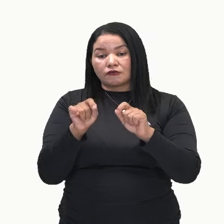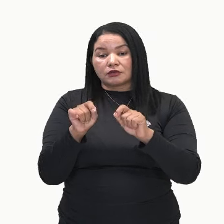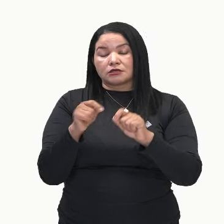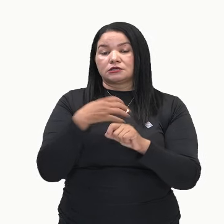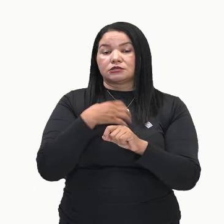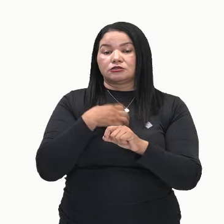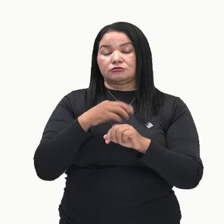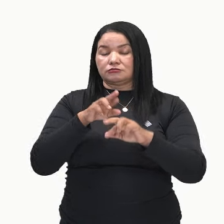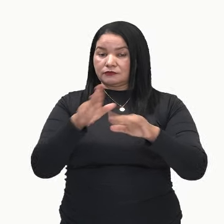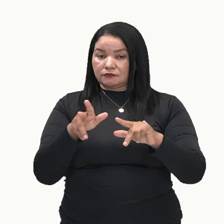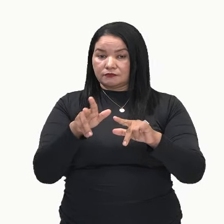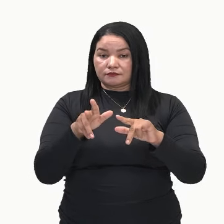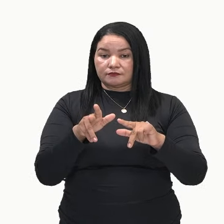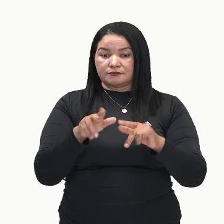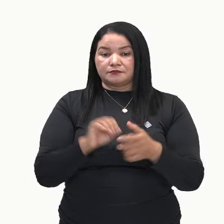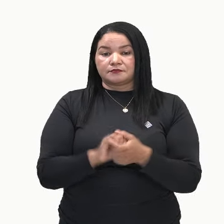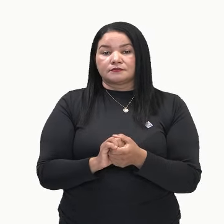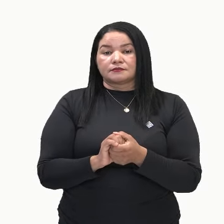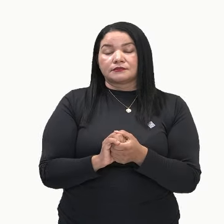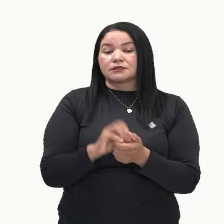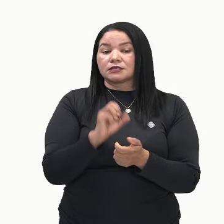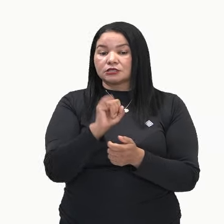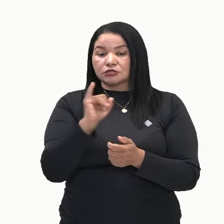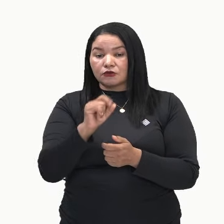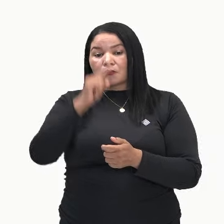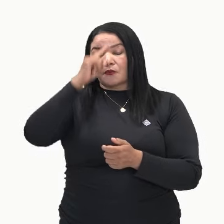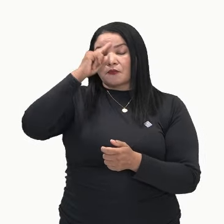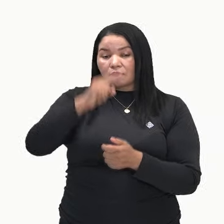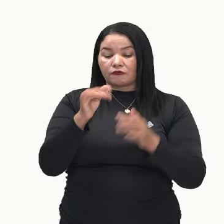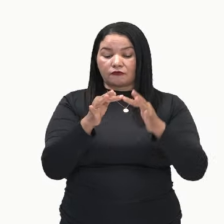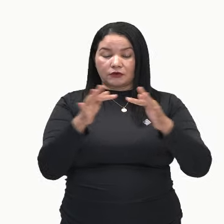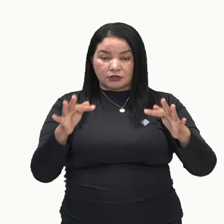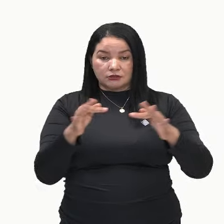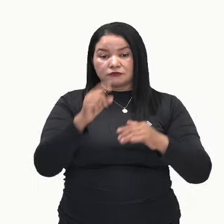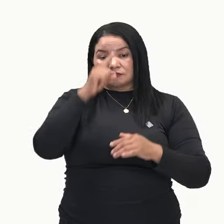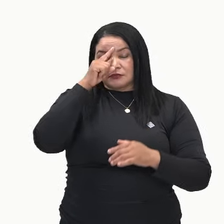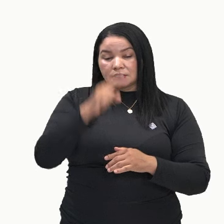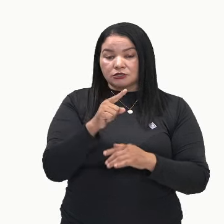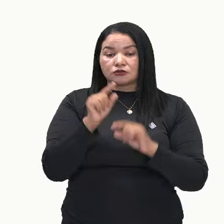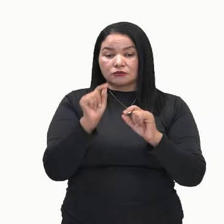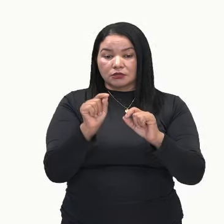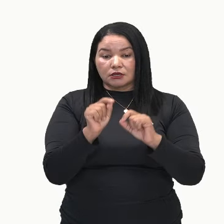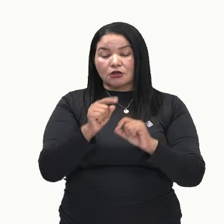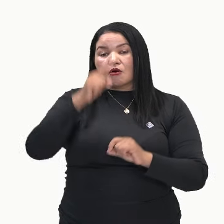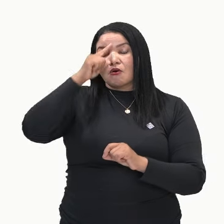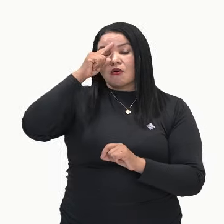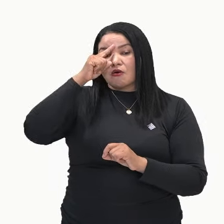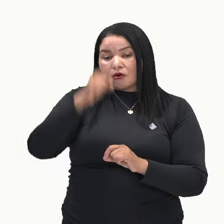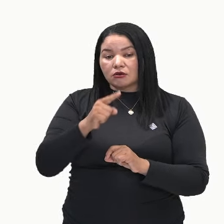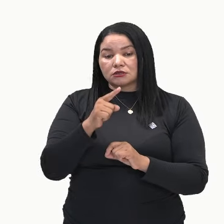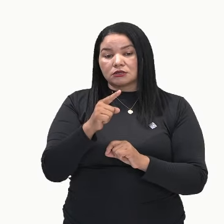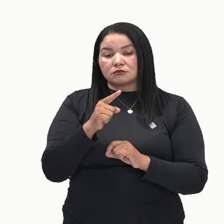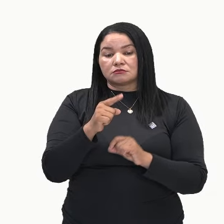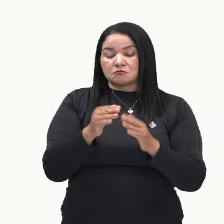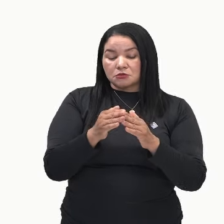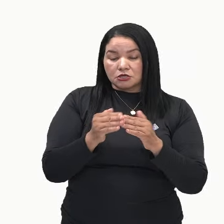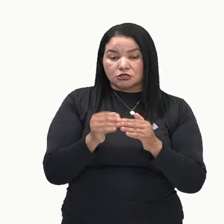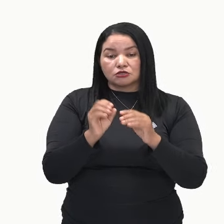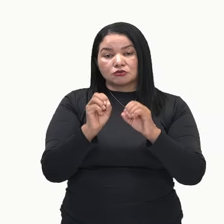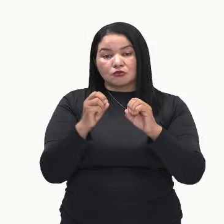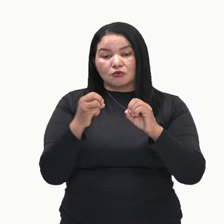diverso. A frase imperativa é utilizada para dar ordens, fazer pedidos ou